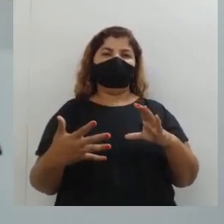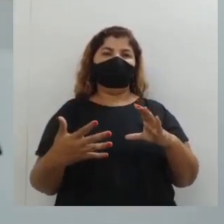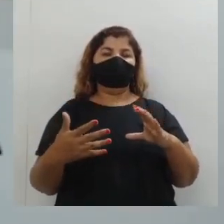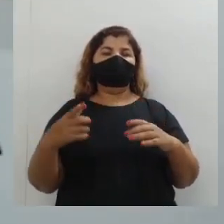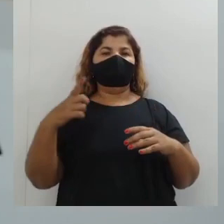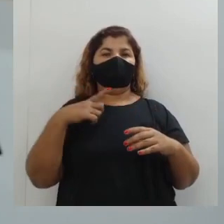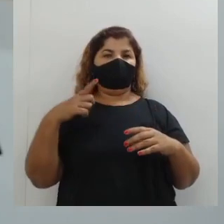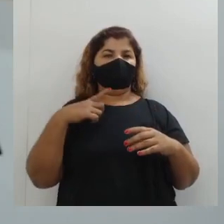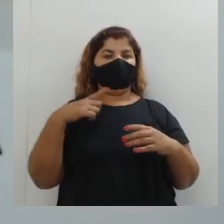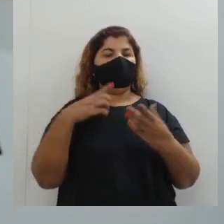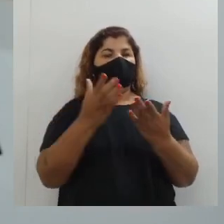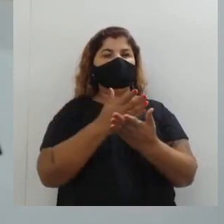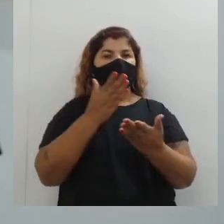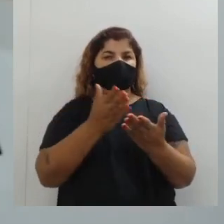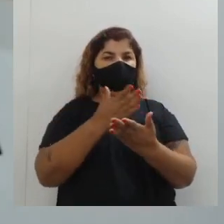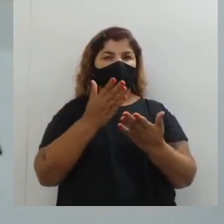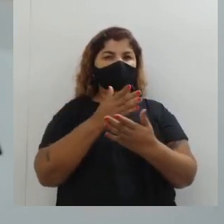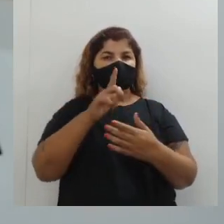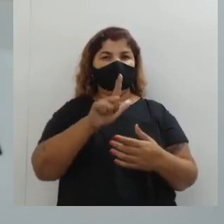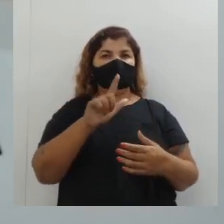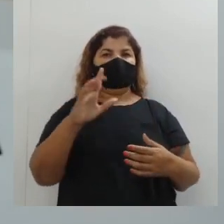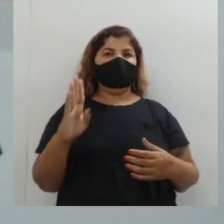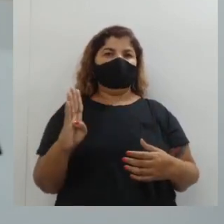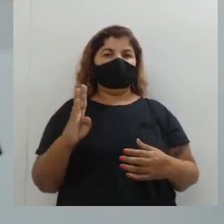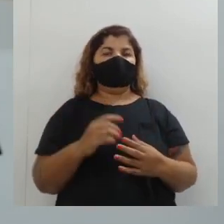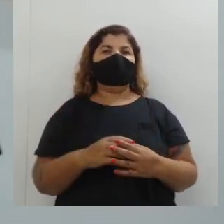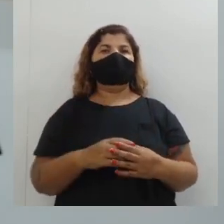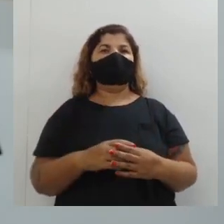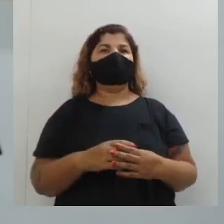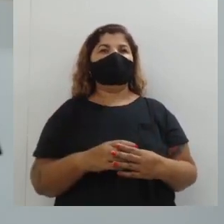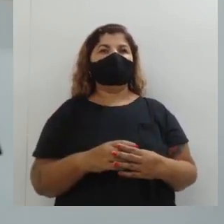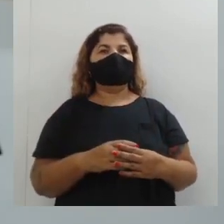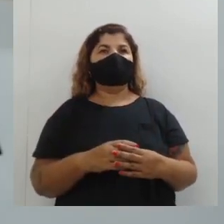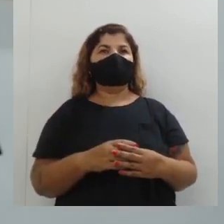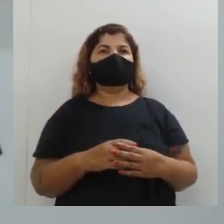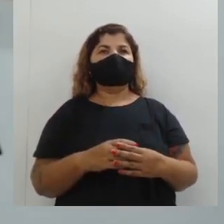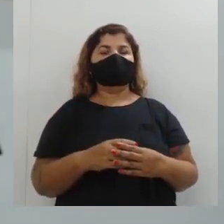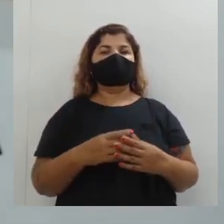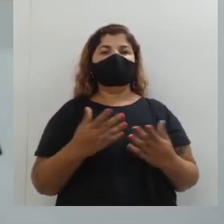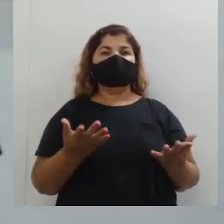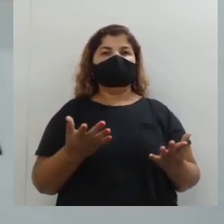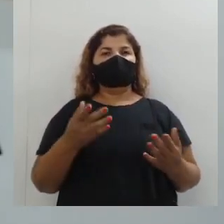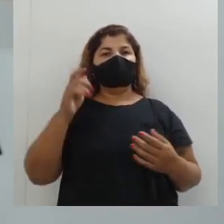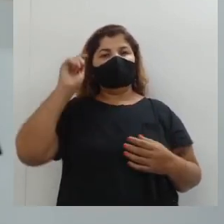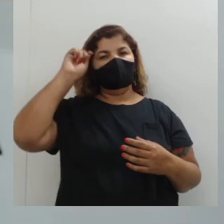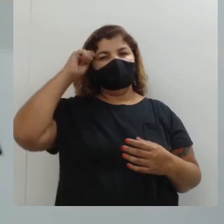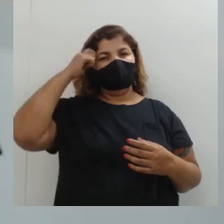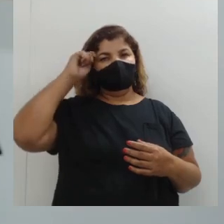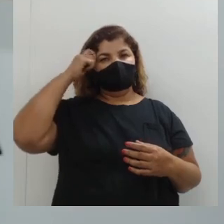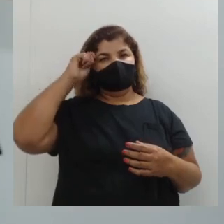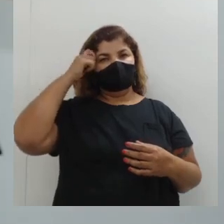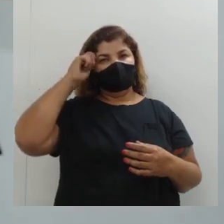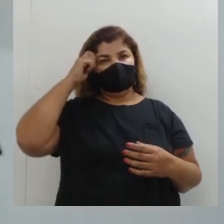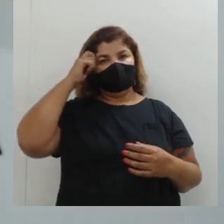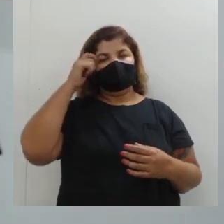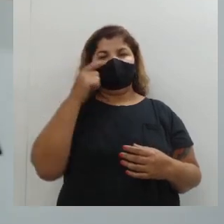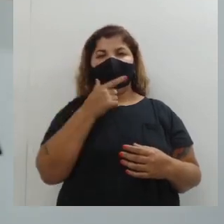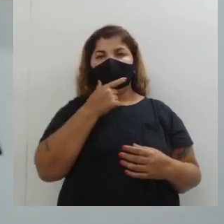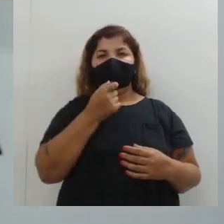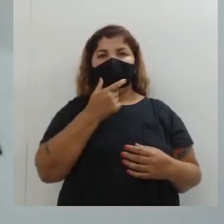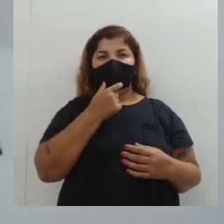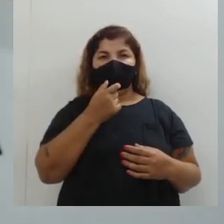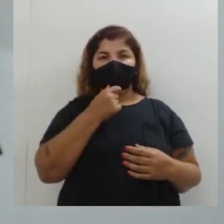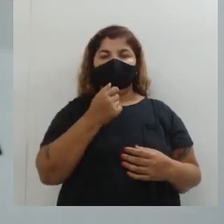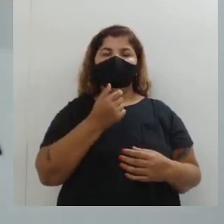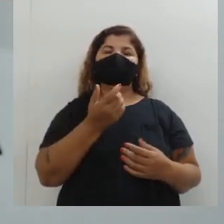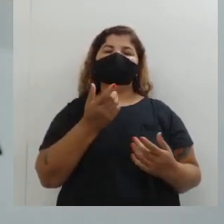estão na obra de Lima Barreto. Então, Lima Barreto, gente, era negro, né? Com certeza sofreu